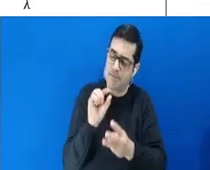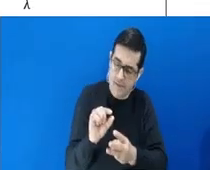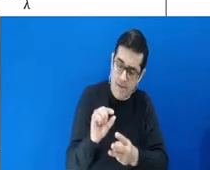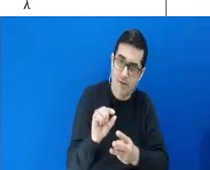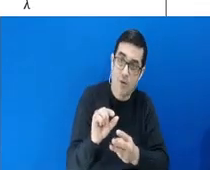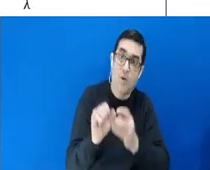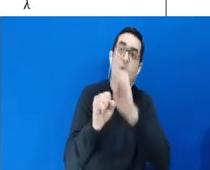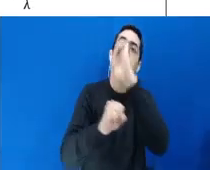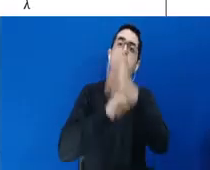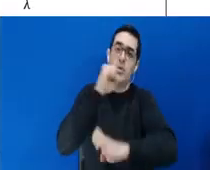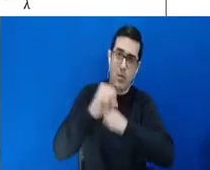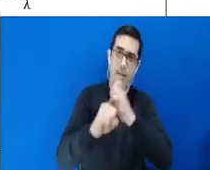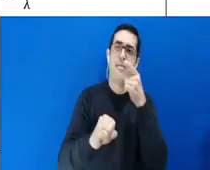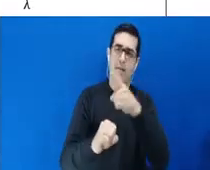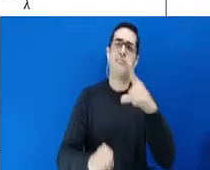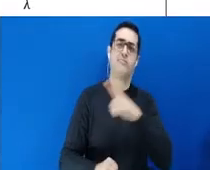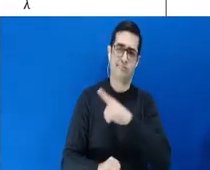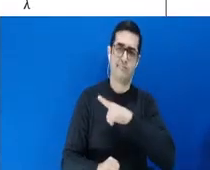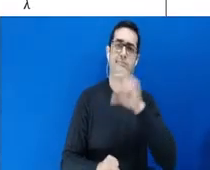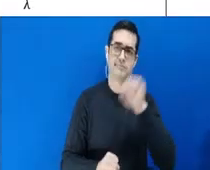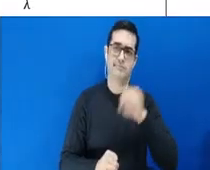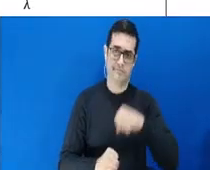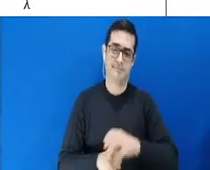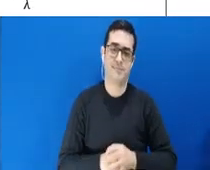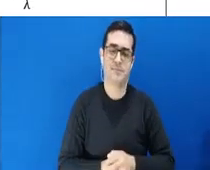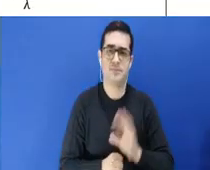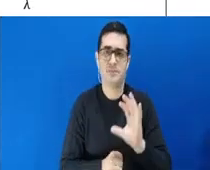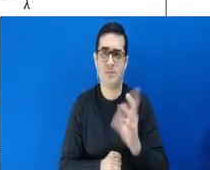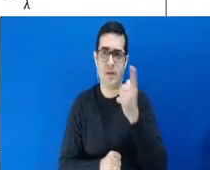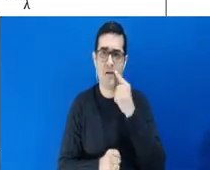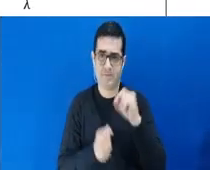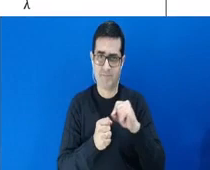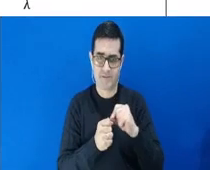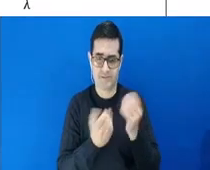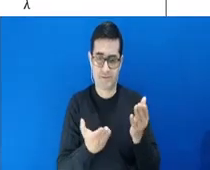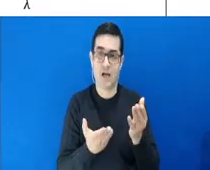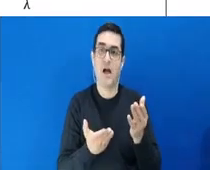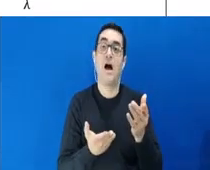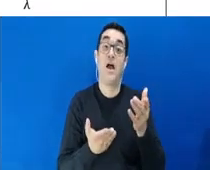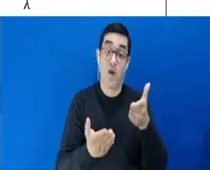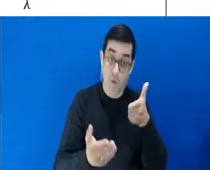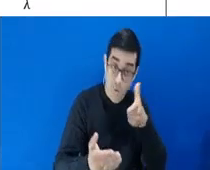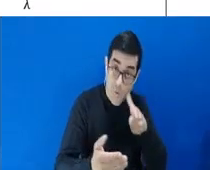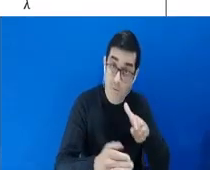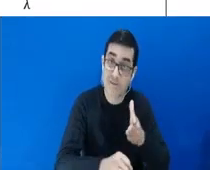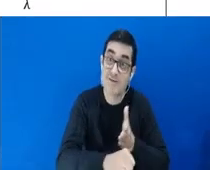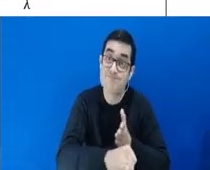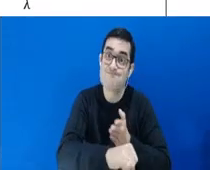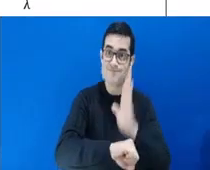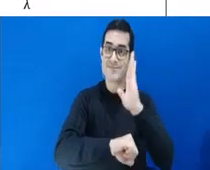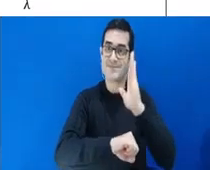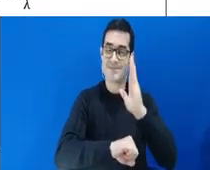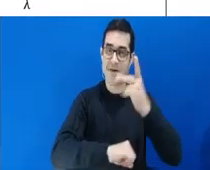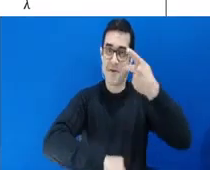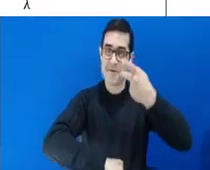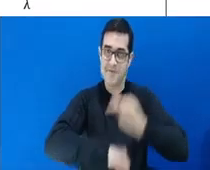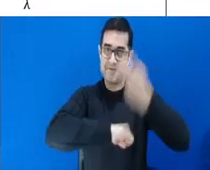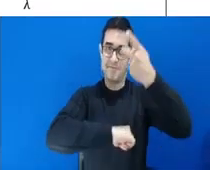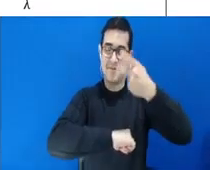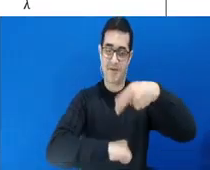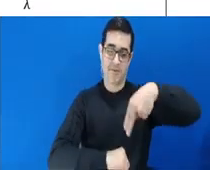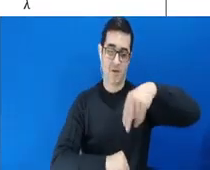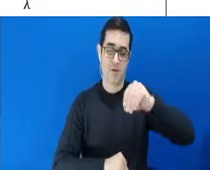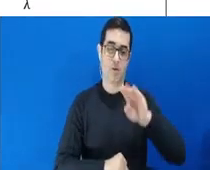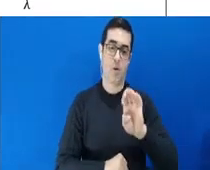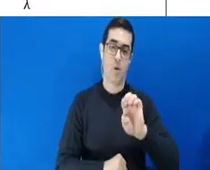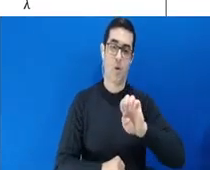Bom, o que acontece? Na época ele é aprovado, né? Ele recebe o prêmio Nobel, então em 1929 ele recebe o prêmio